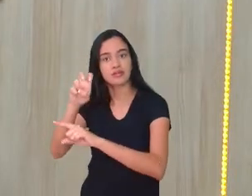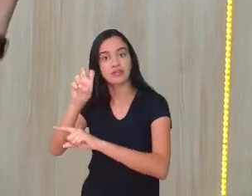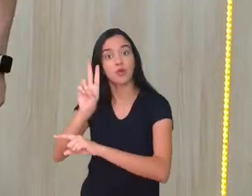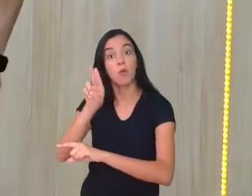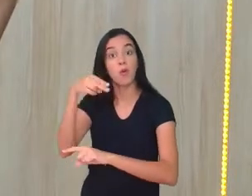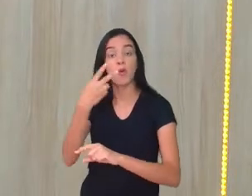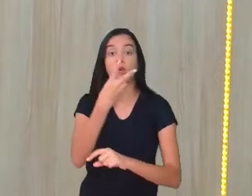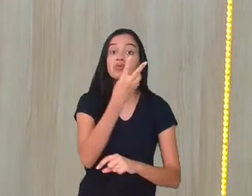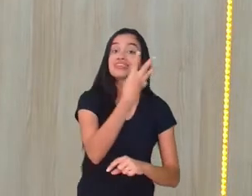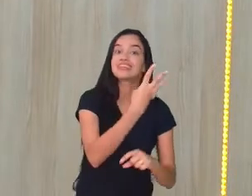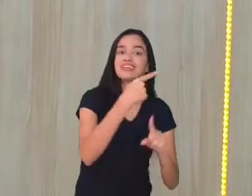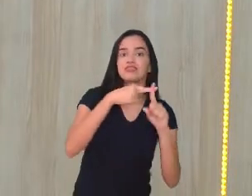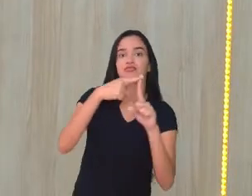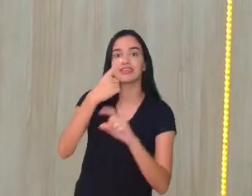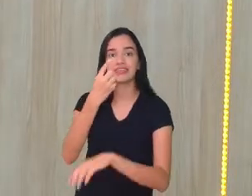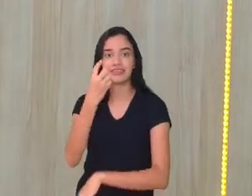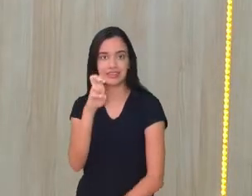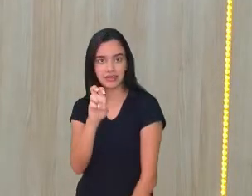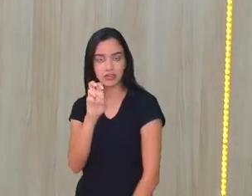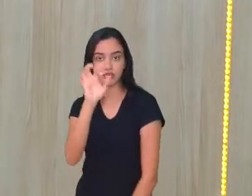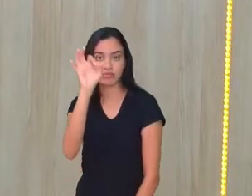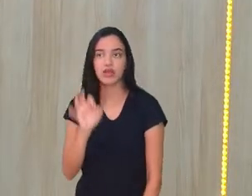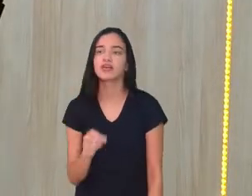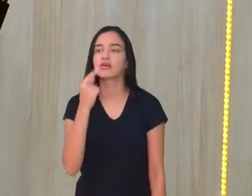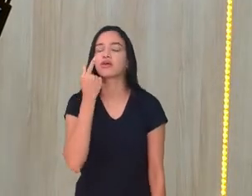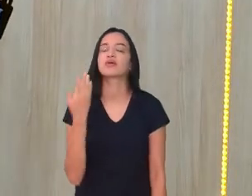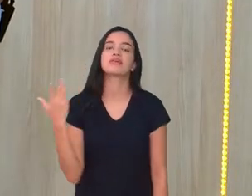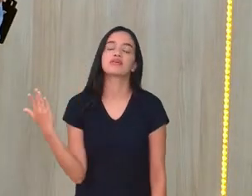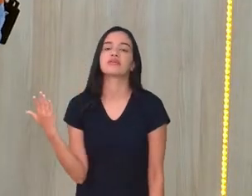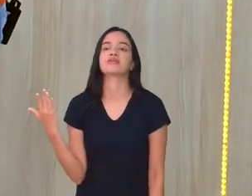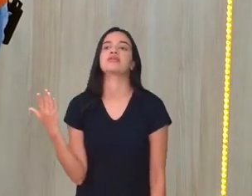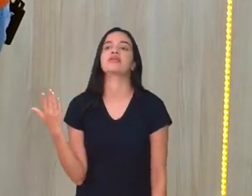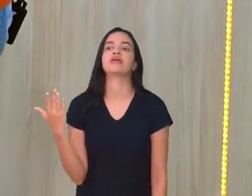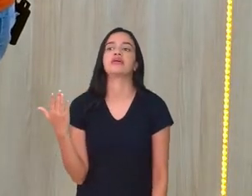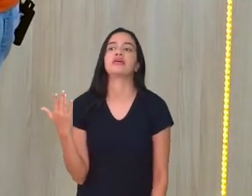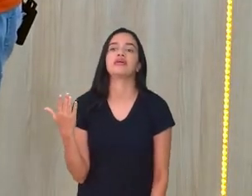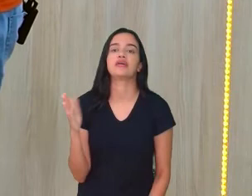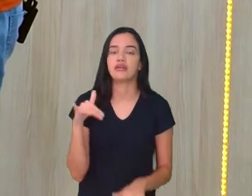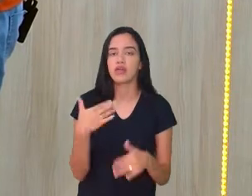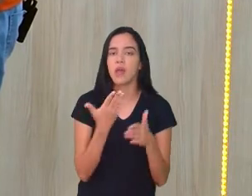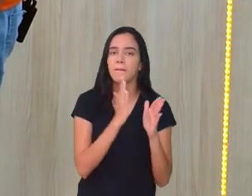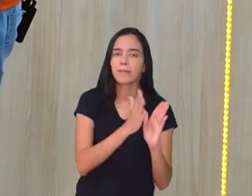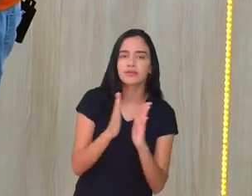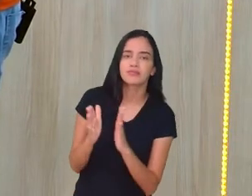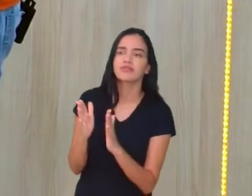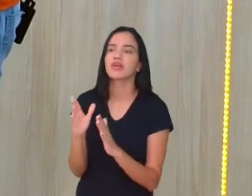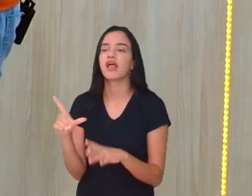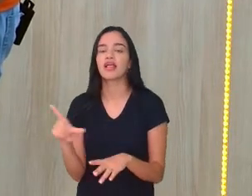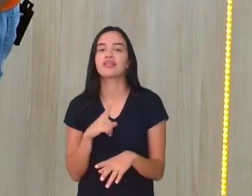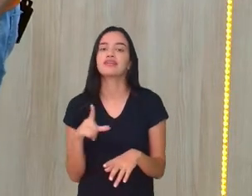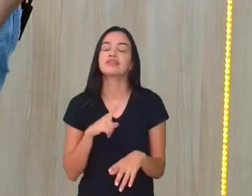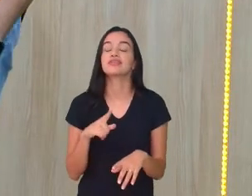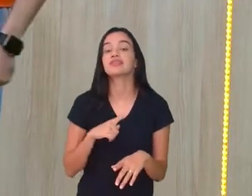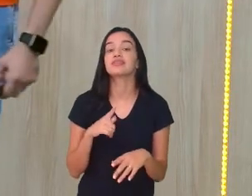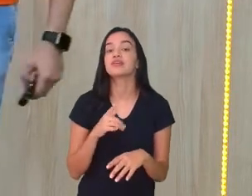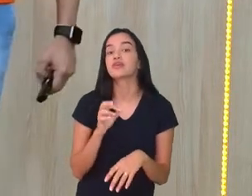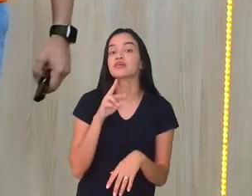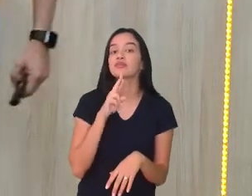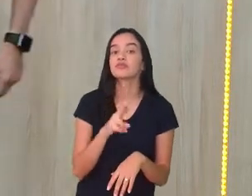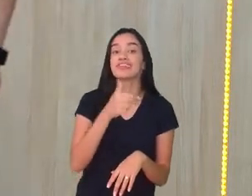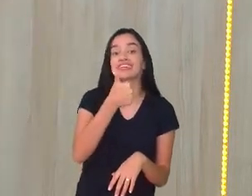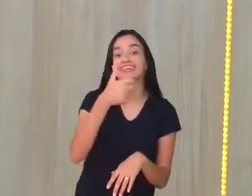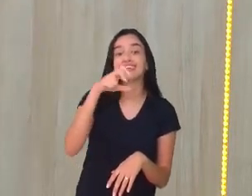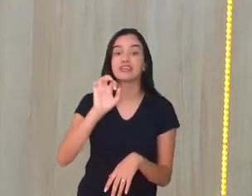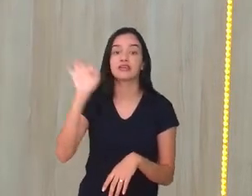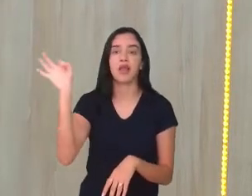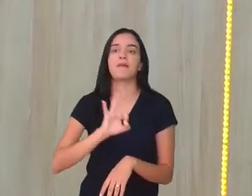ou 3 vezes 5, certo? Pode notar aí, ó, que se eu seguir o mesmo processo, a gente vai ter como resultado